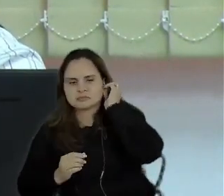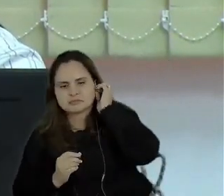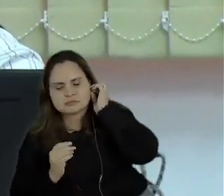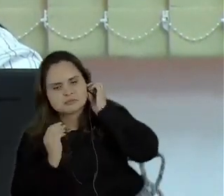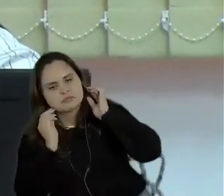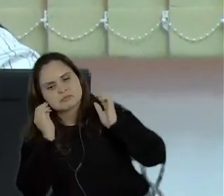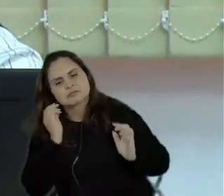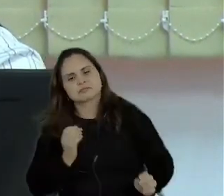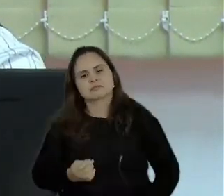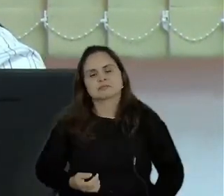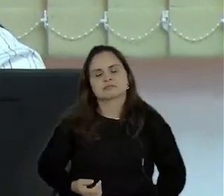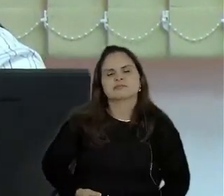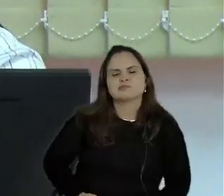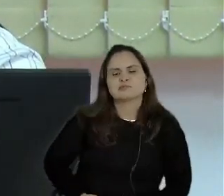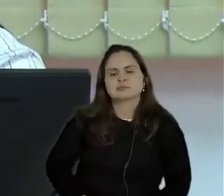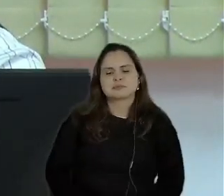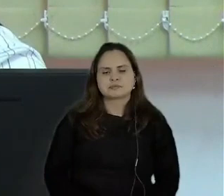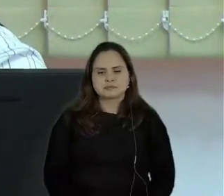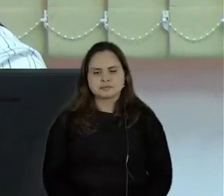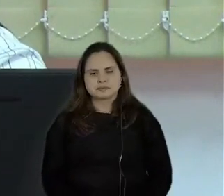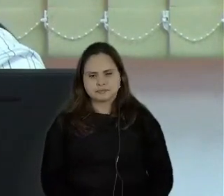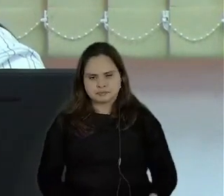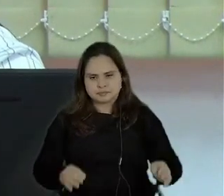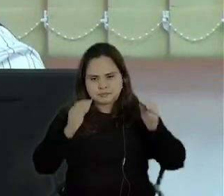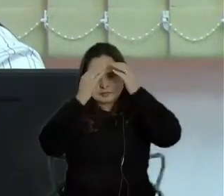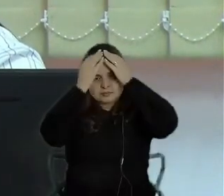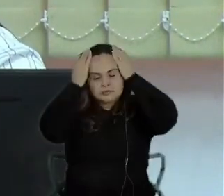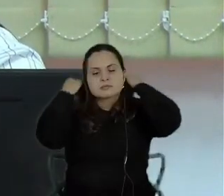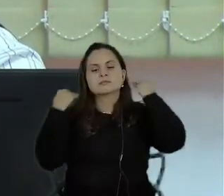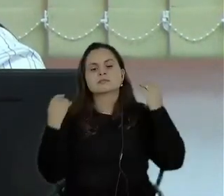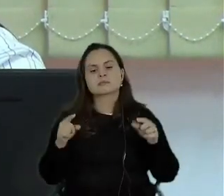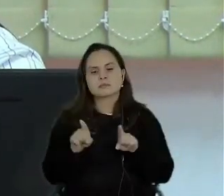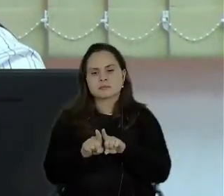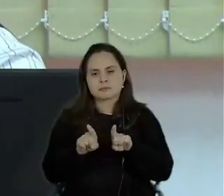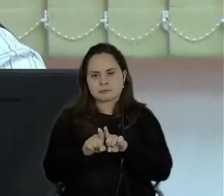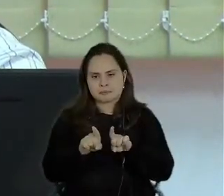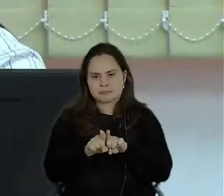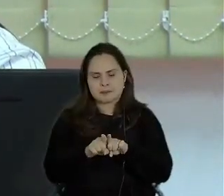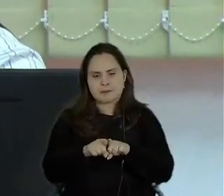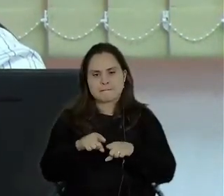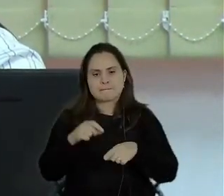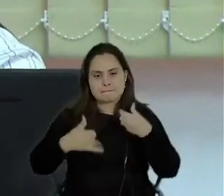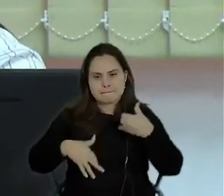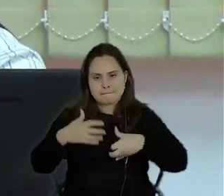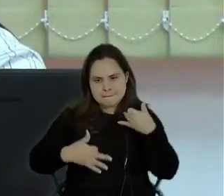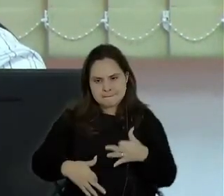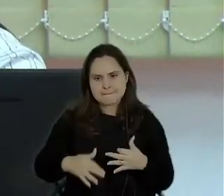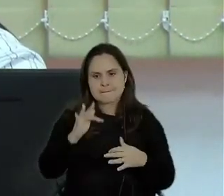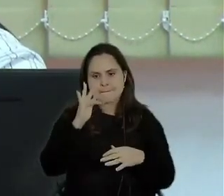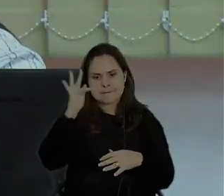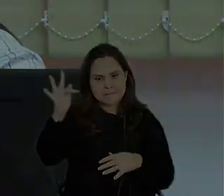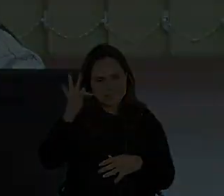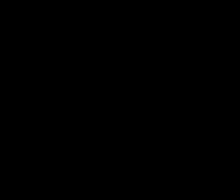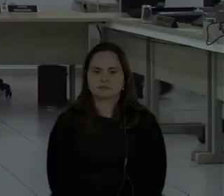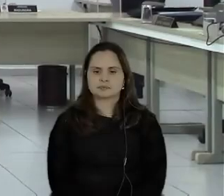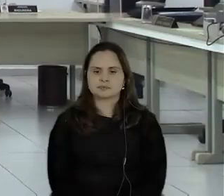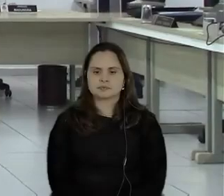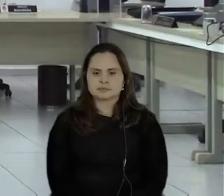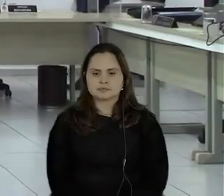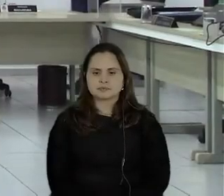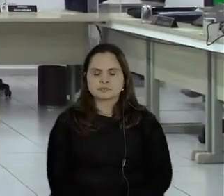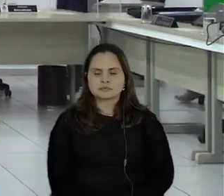em Ação, impulsionando o futuro dos planejamentos cirúrgicos avançados.